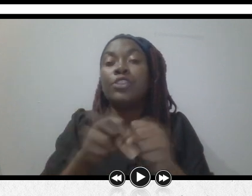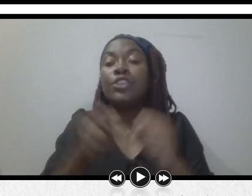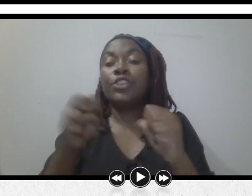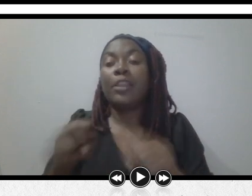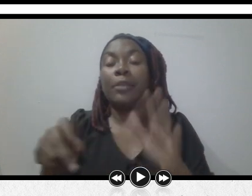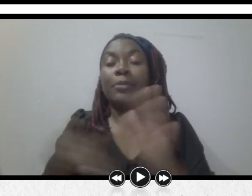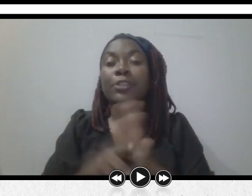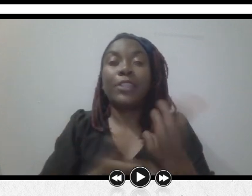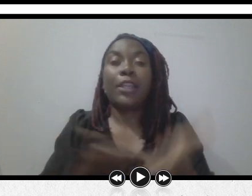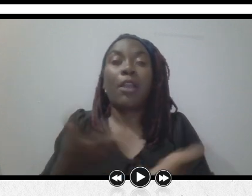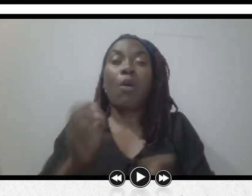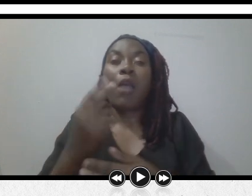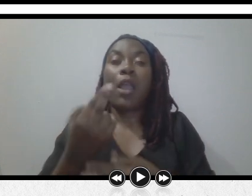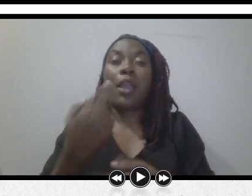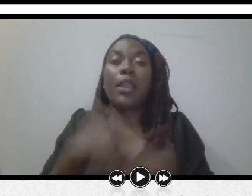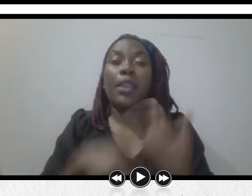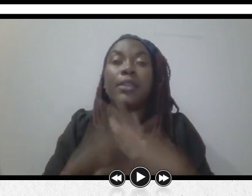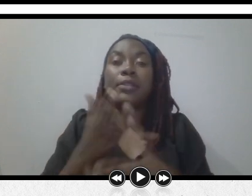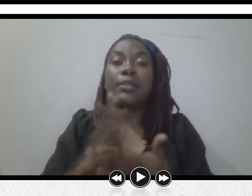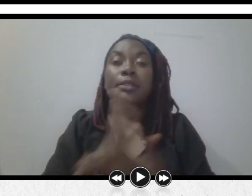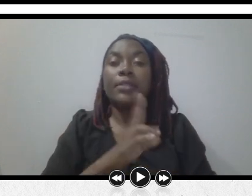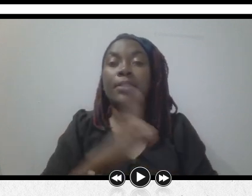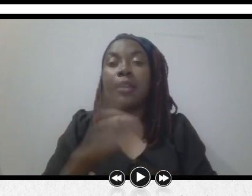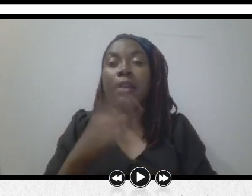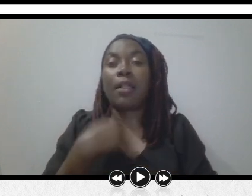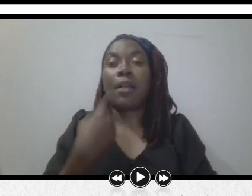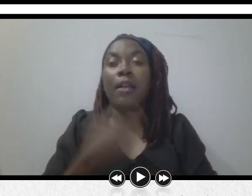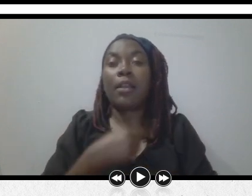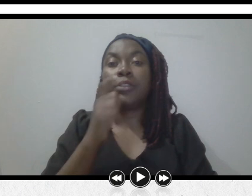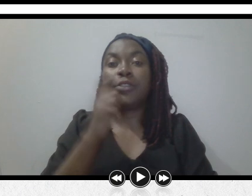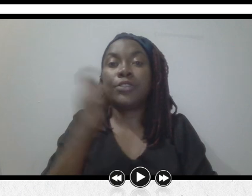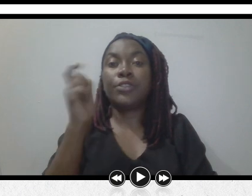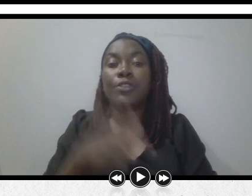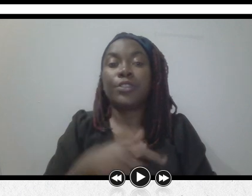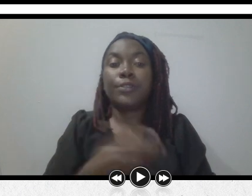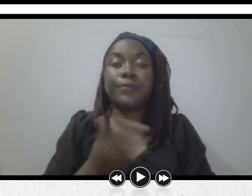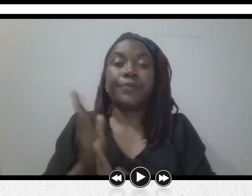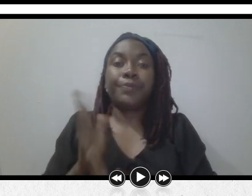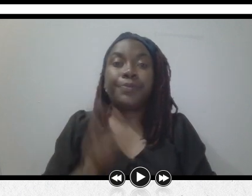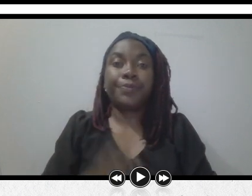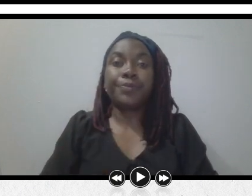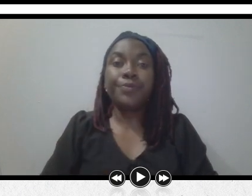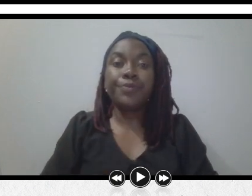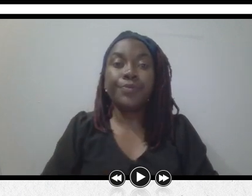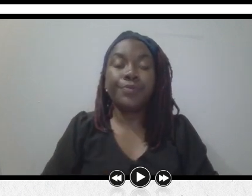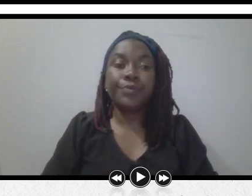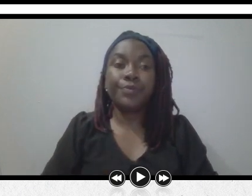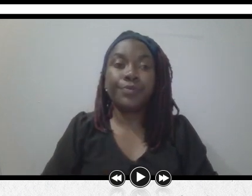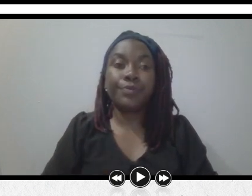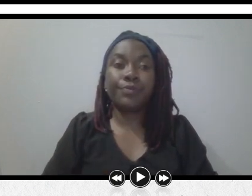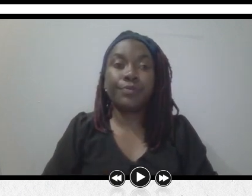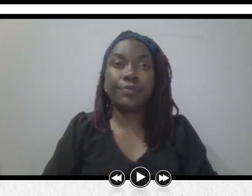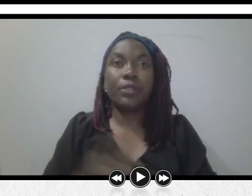podem estar também integradas a um sistema de tratamento ou reciclagem de resíduos, chamando o que a gente chama de